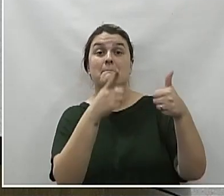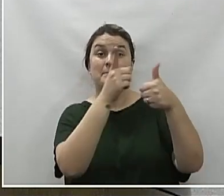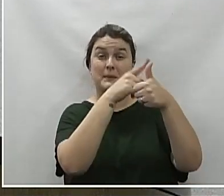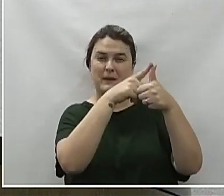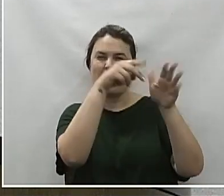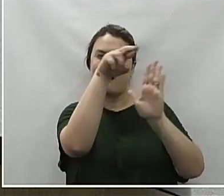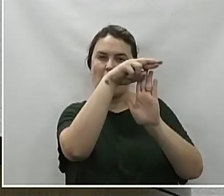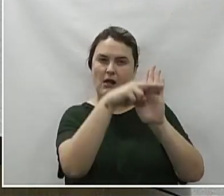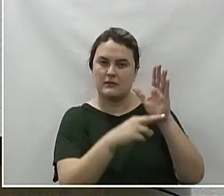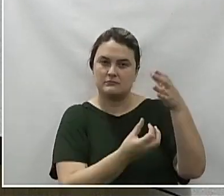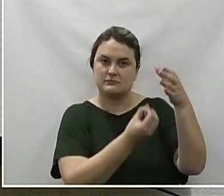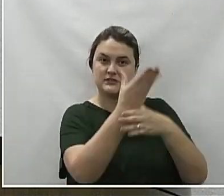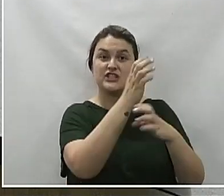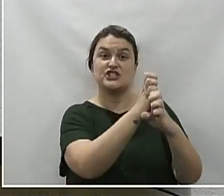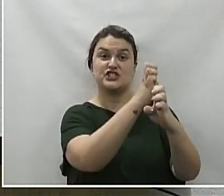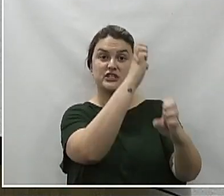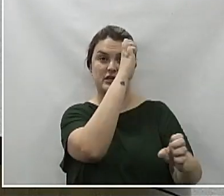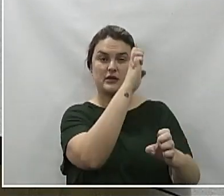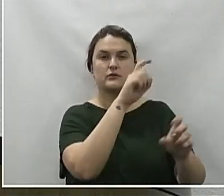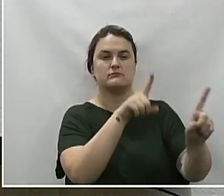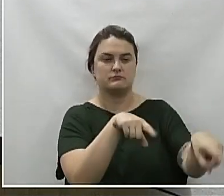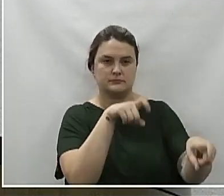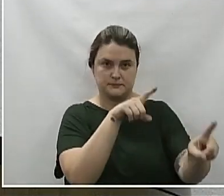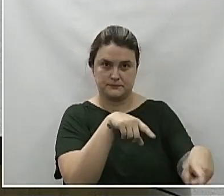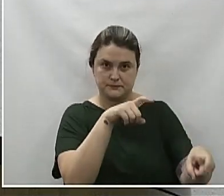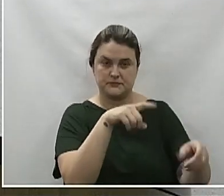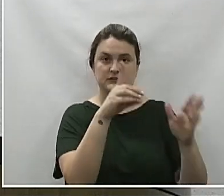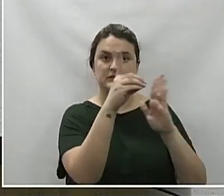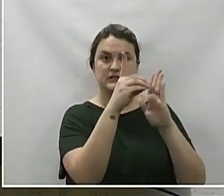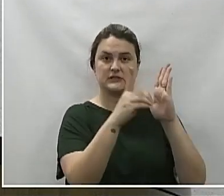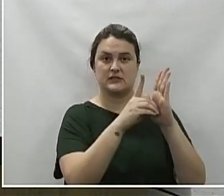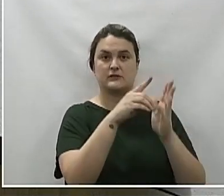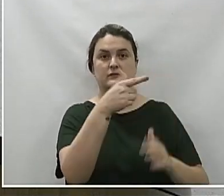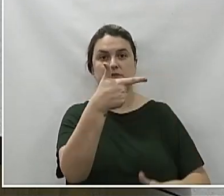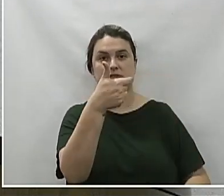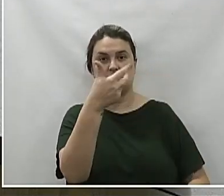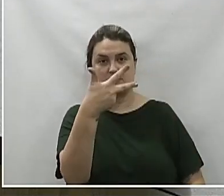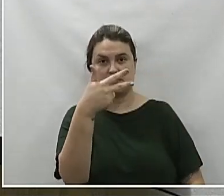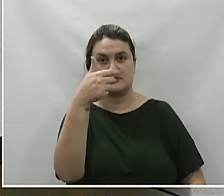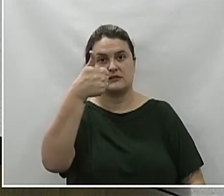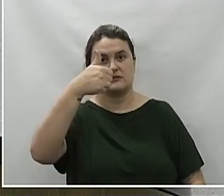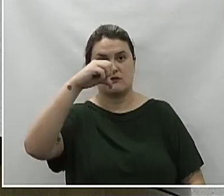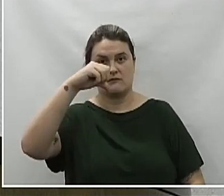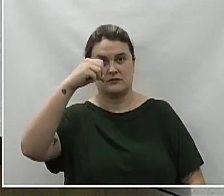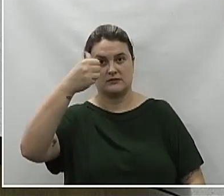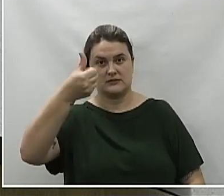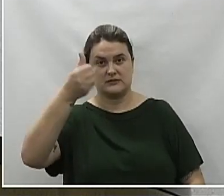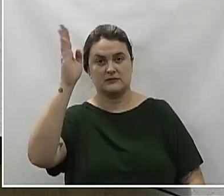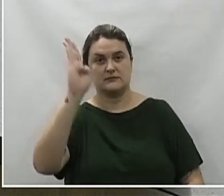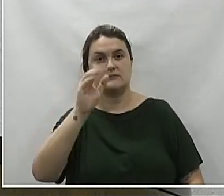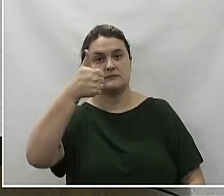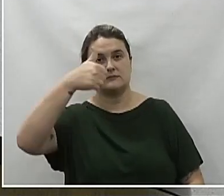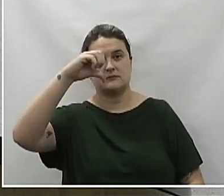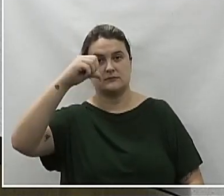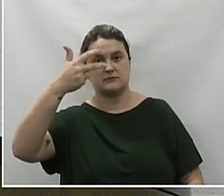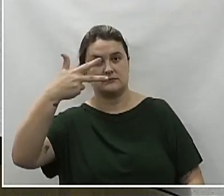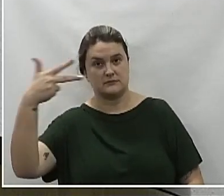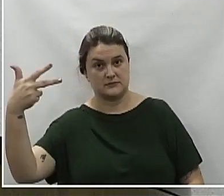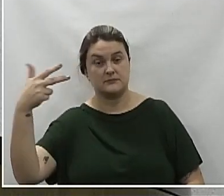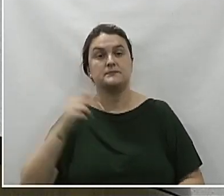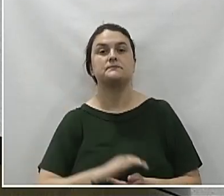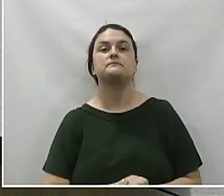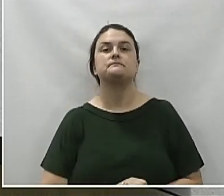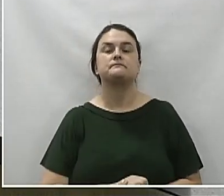violentada Foi a do engenheiro agrônomo por meio do Decreto 23 196 de 1933